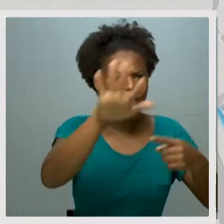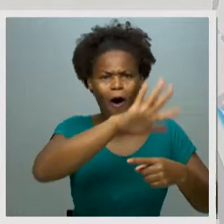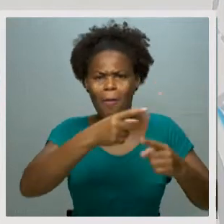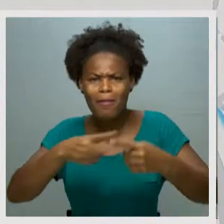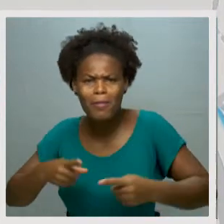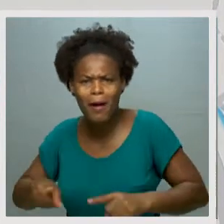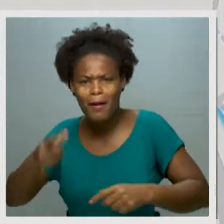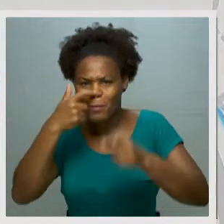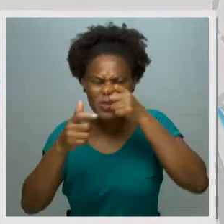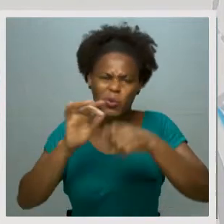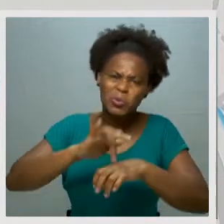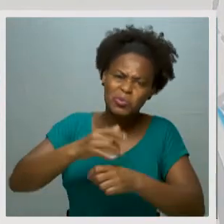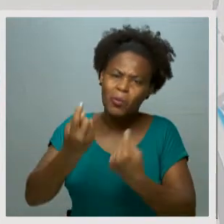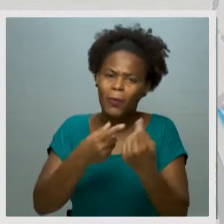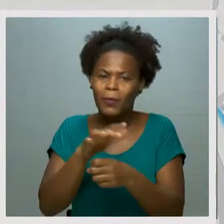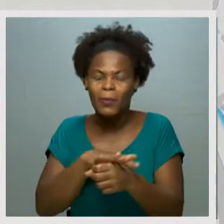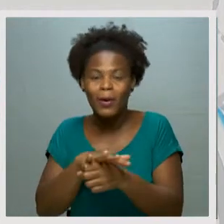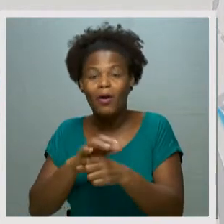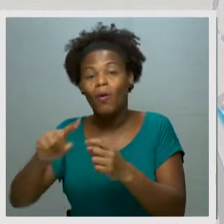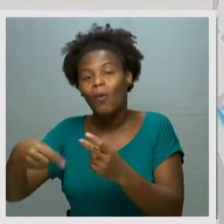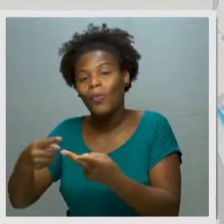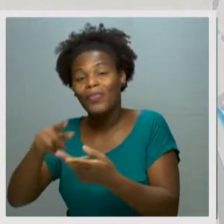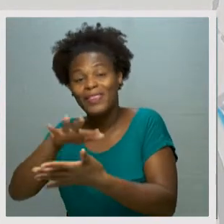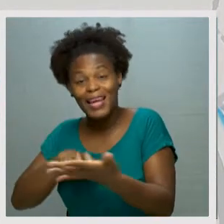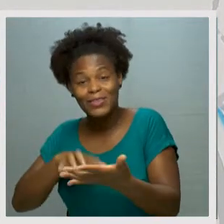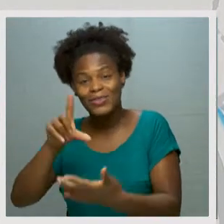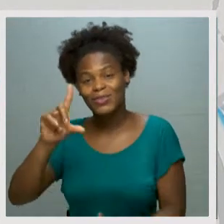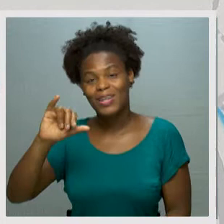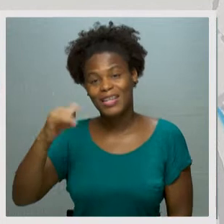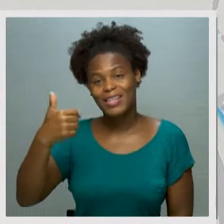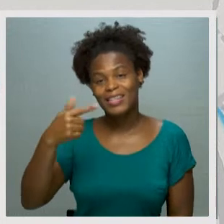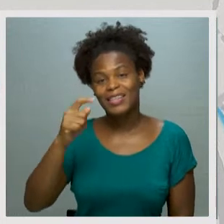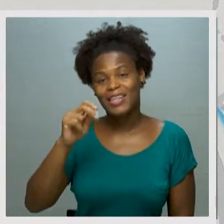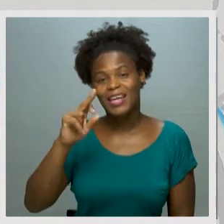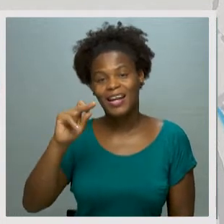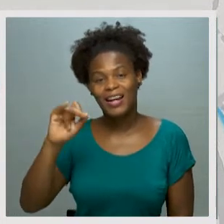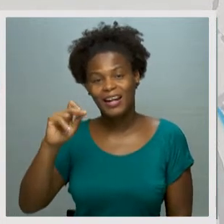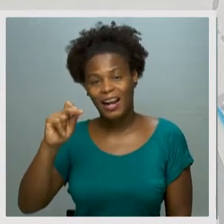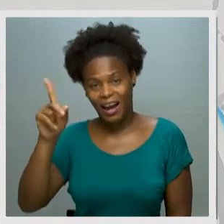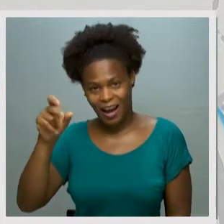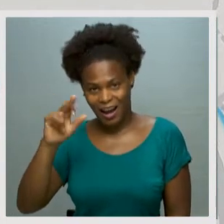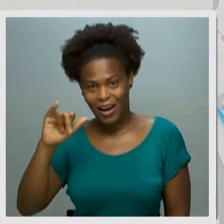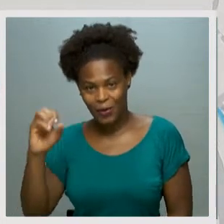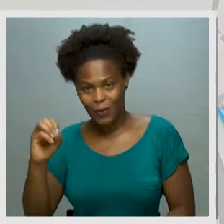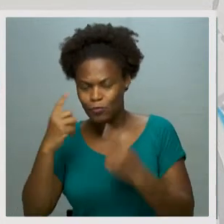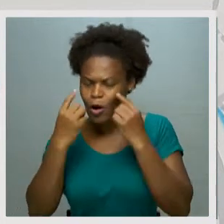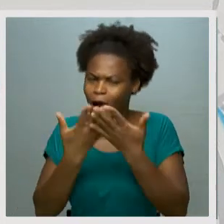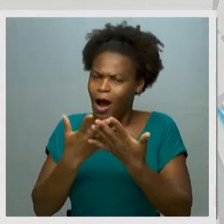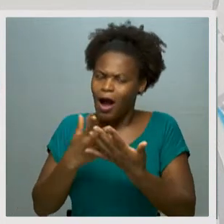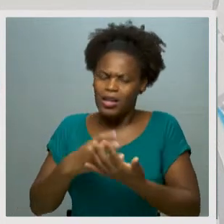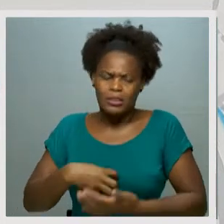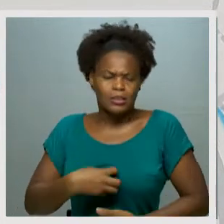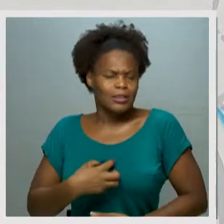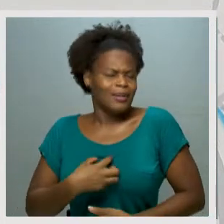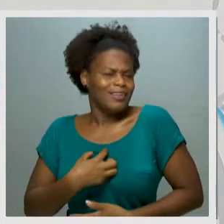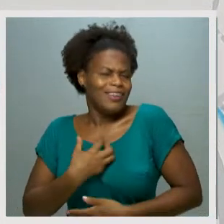mais sensíveis a determinadas situações e os textos literários, na verdade, é para apresentar e trazer